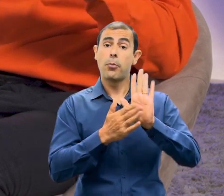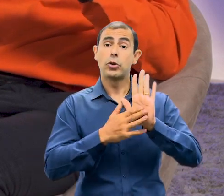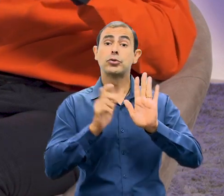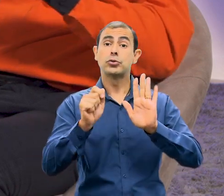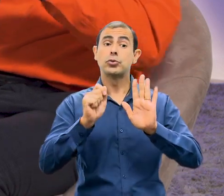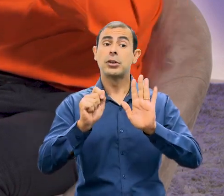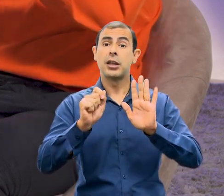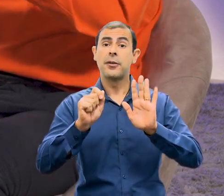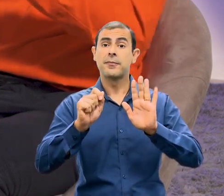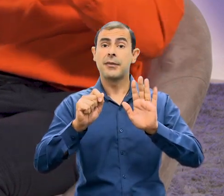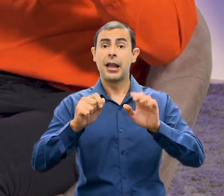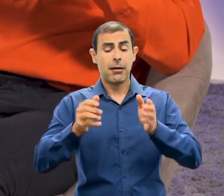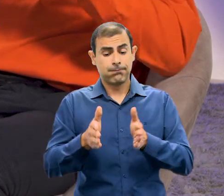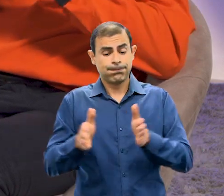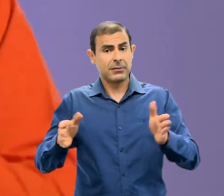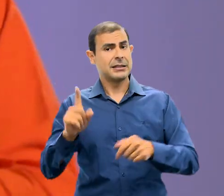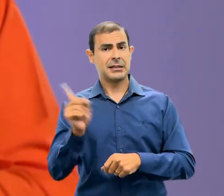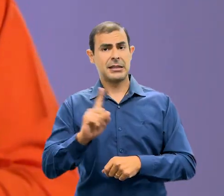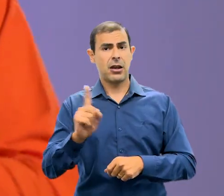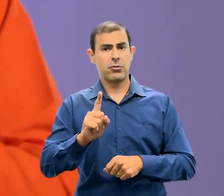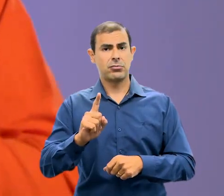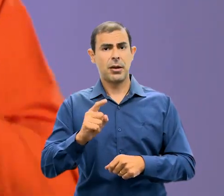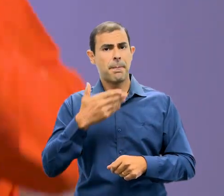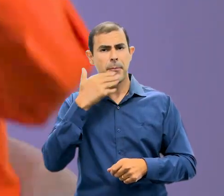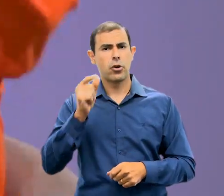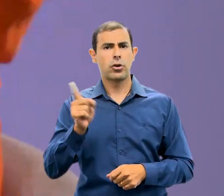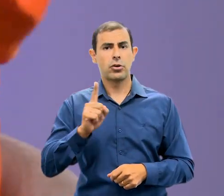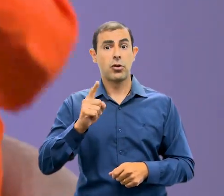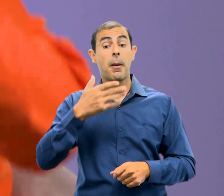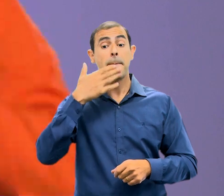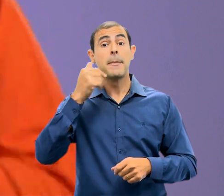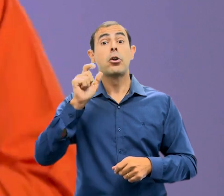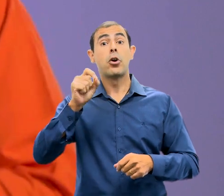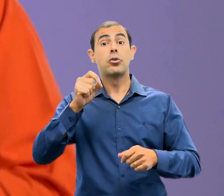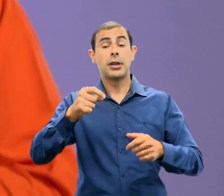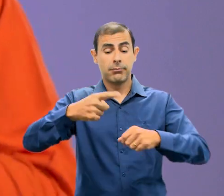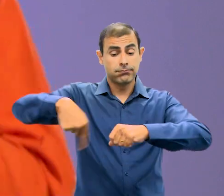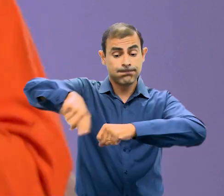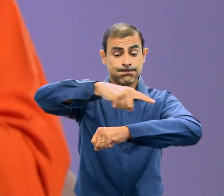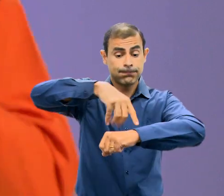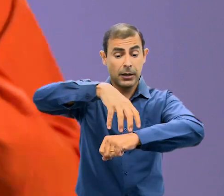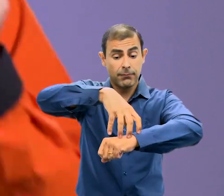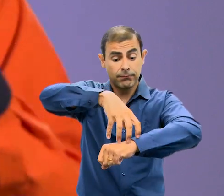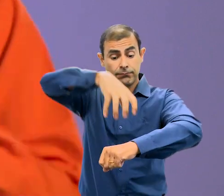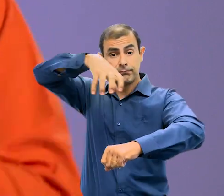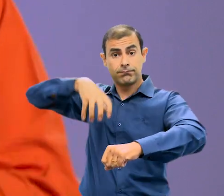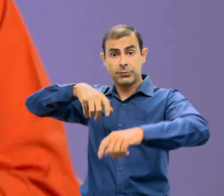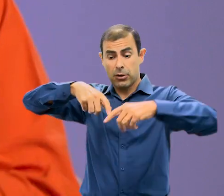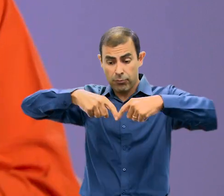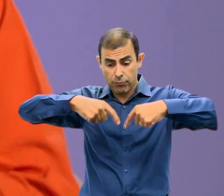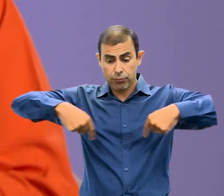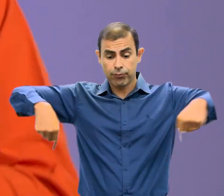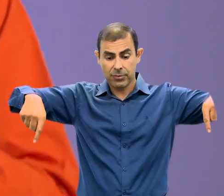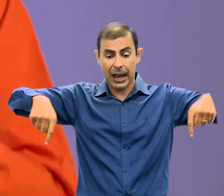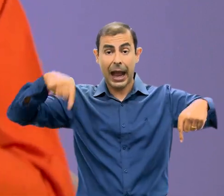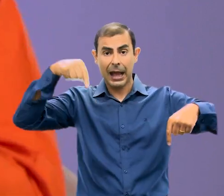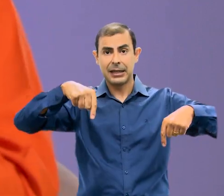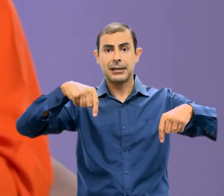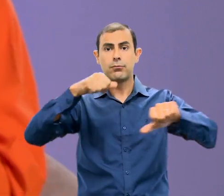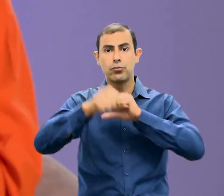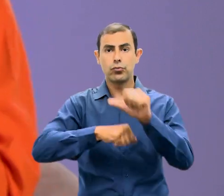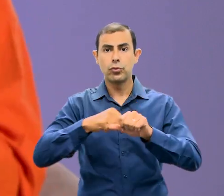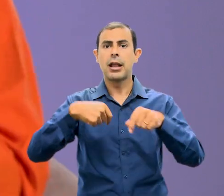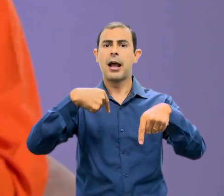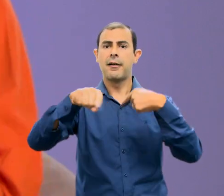praticamente consenso geral de não duplicar aquela via e fazer o macroanel mais retirado, de maneira que aquela via se torne uma via perimetral, onde